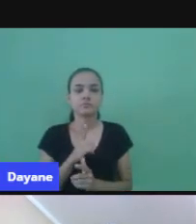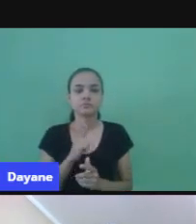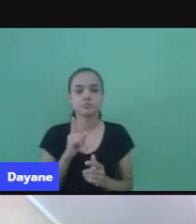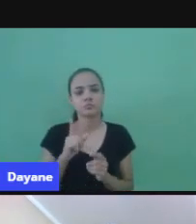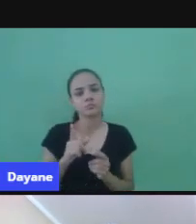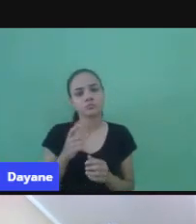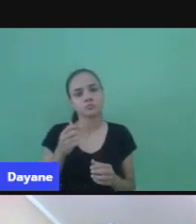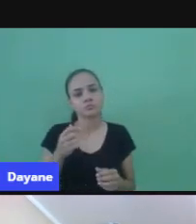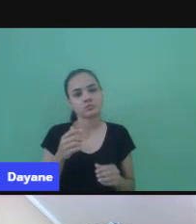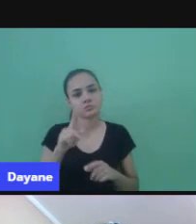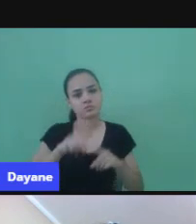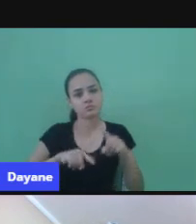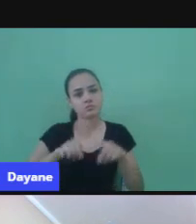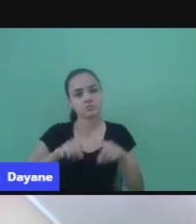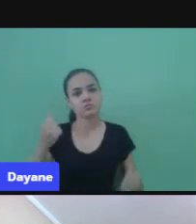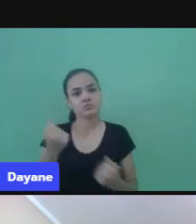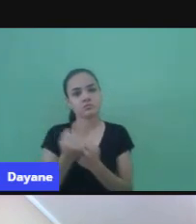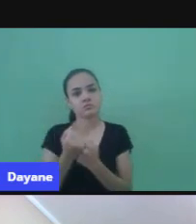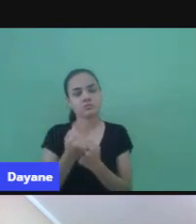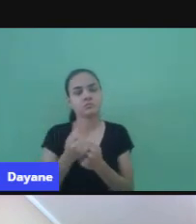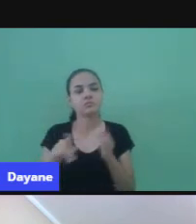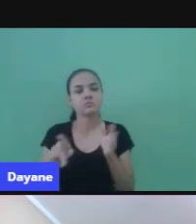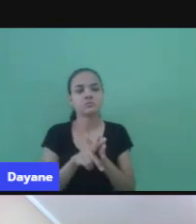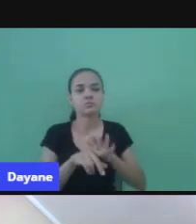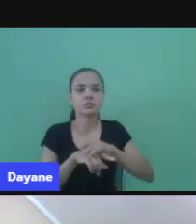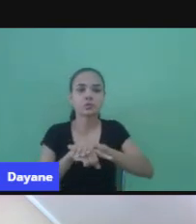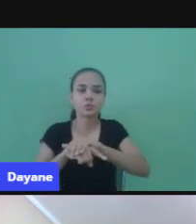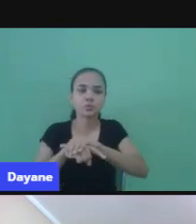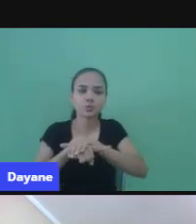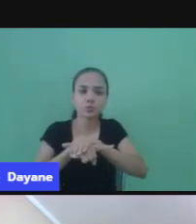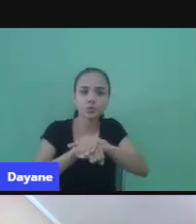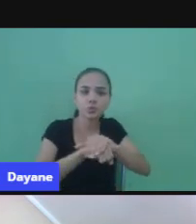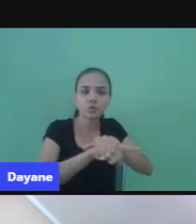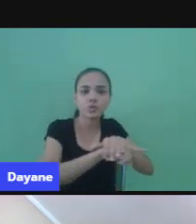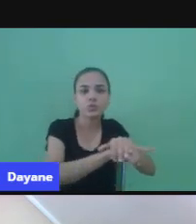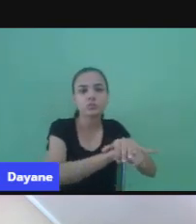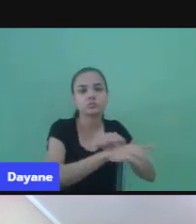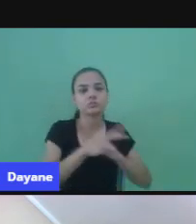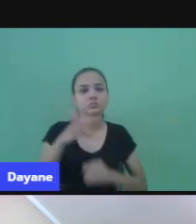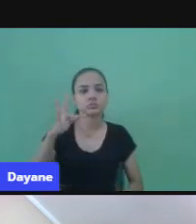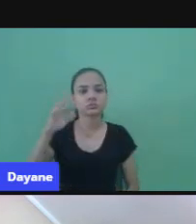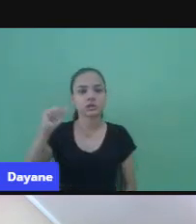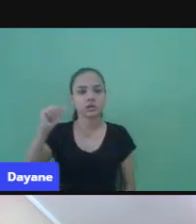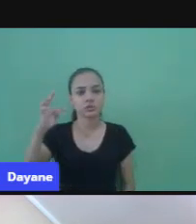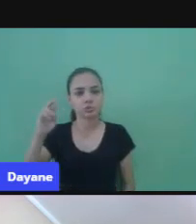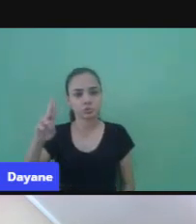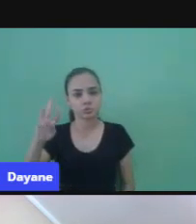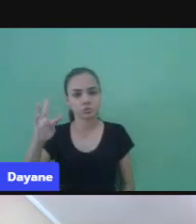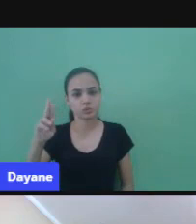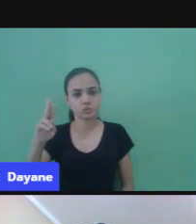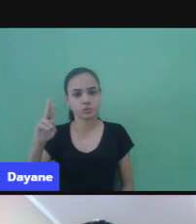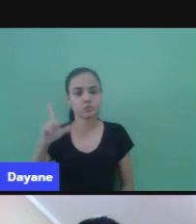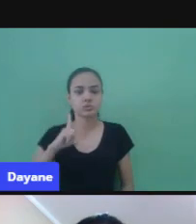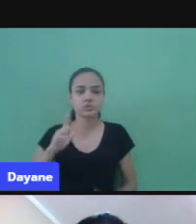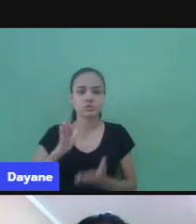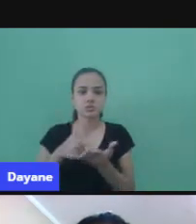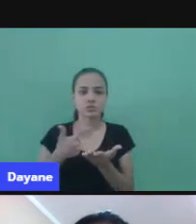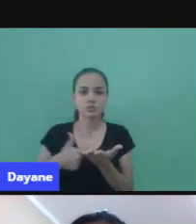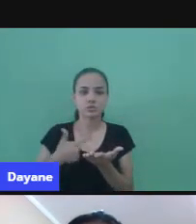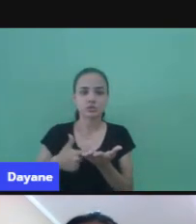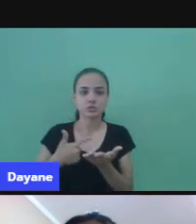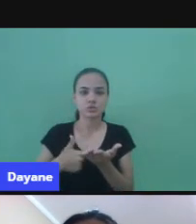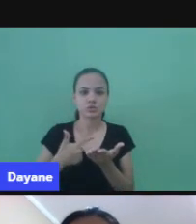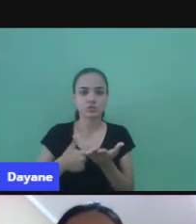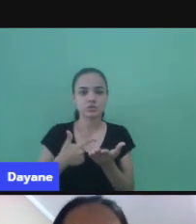o material de apoio do Tatu Canastra, que é um livrinho, né, tem tatu na toca. Várias informações que o